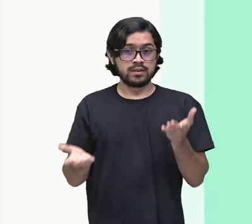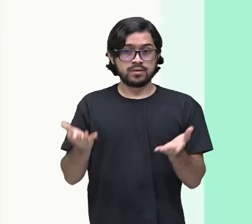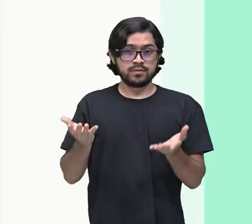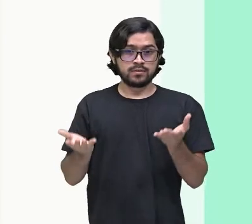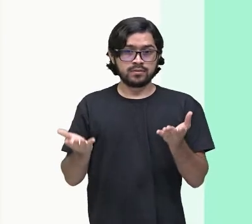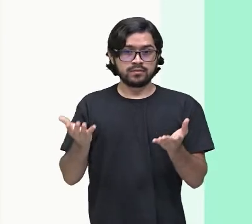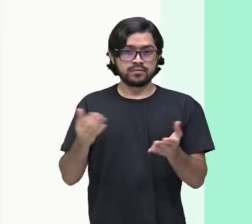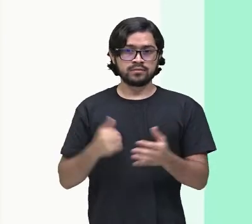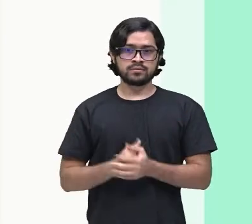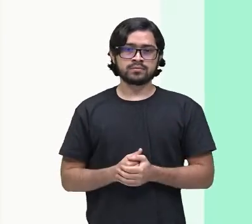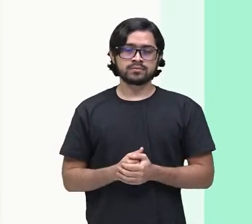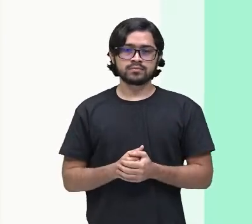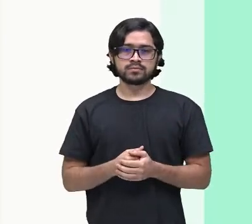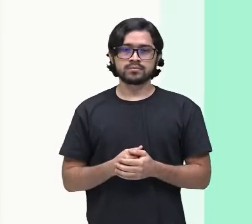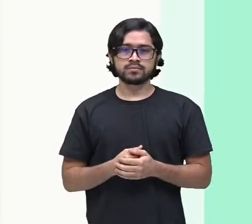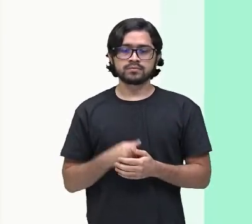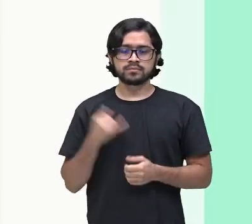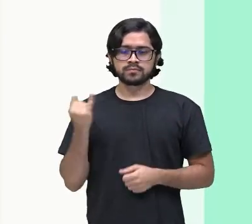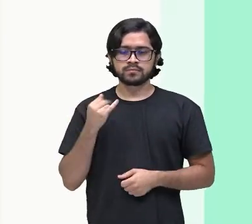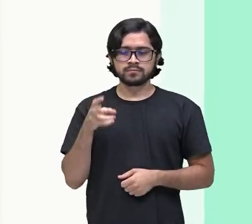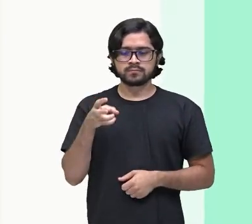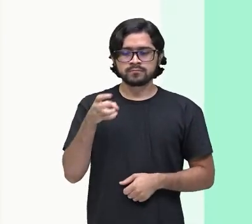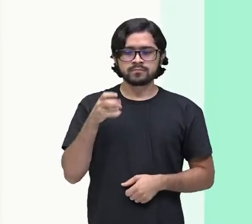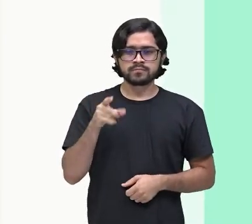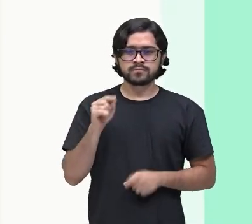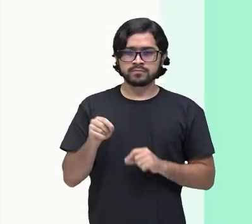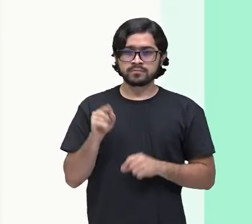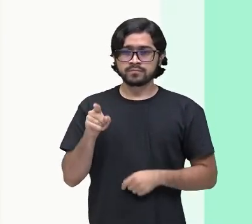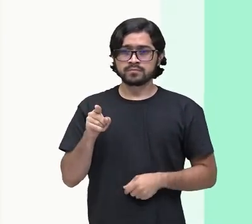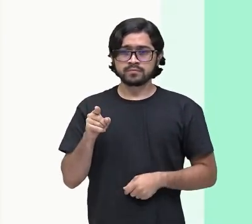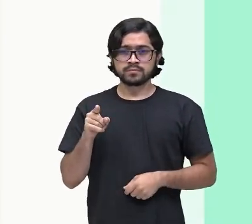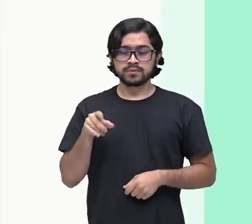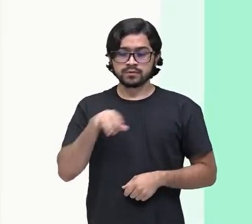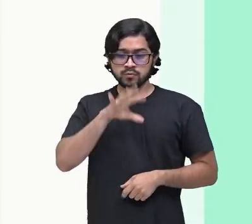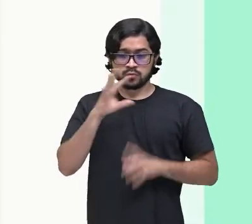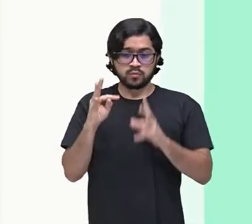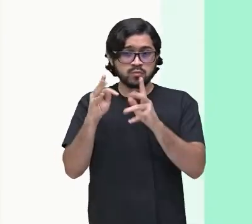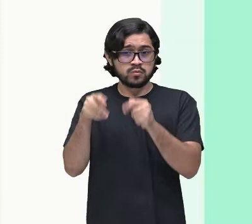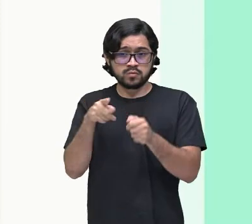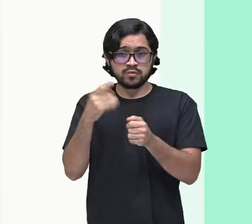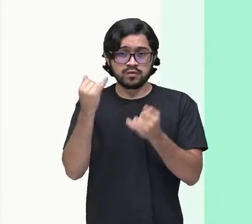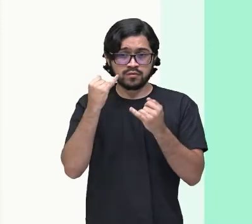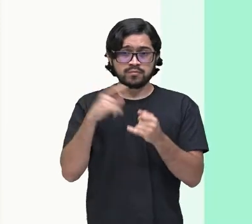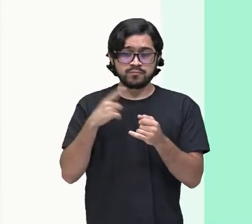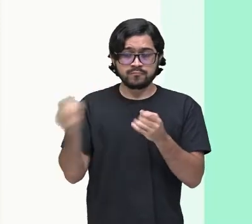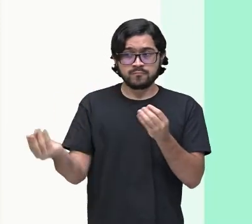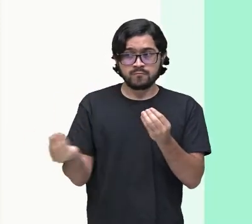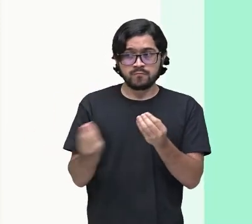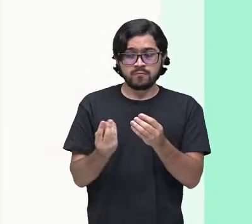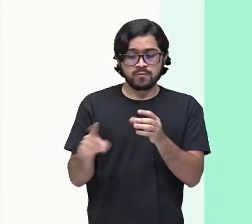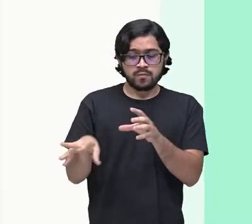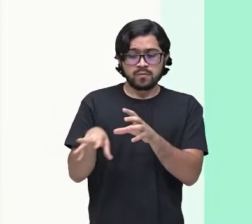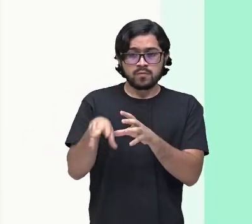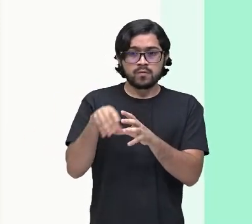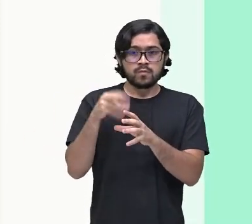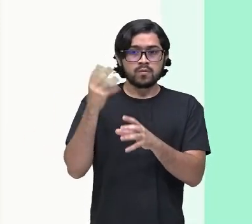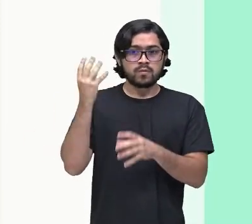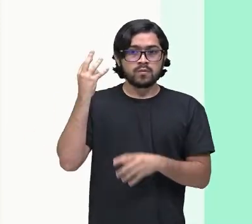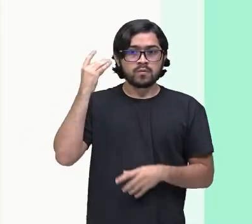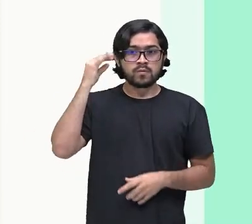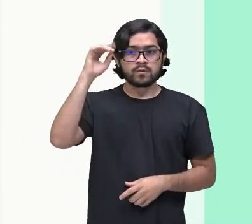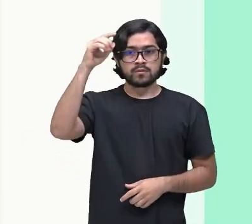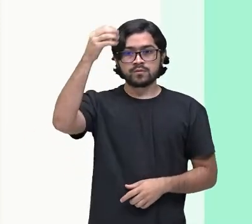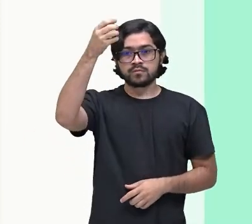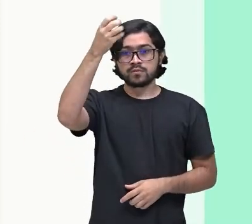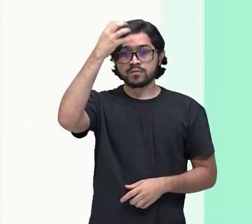É importante citar que essas informações elas precisam chegar no cérebro de maneira correta, porque caso ocorra